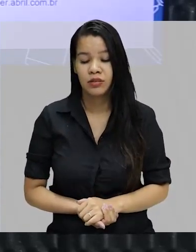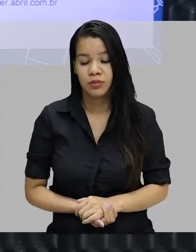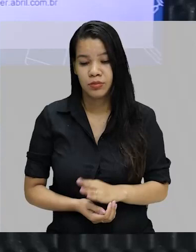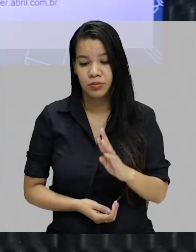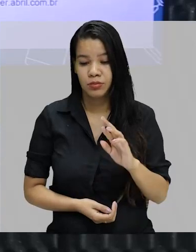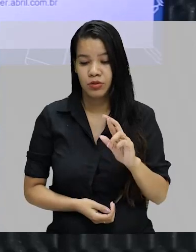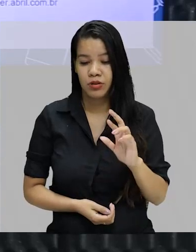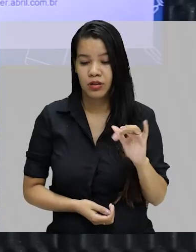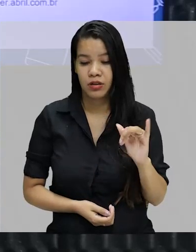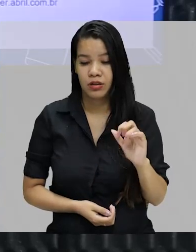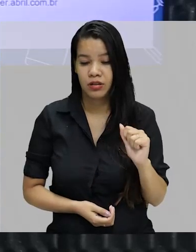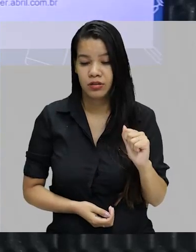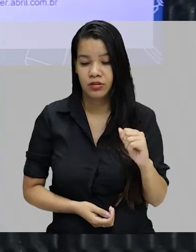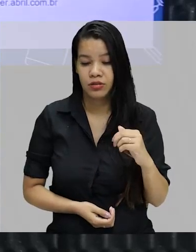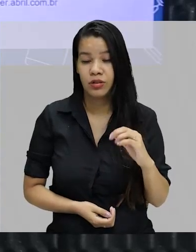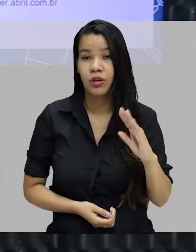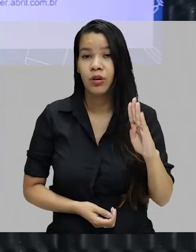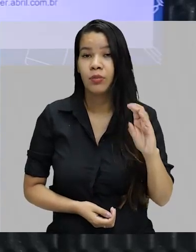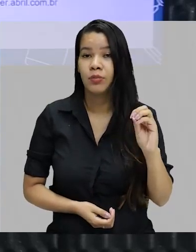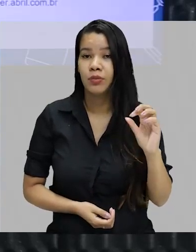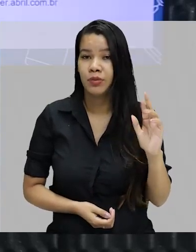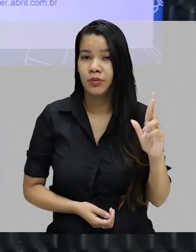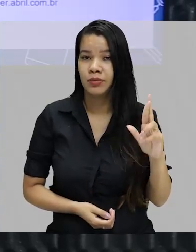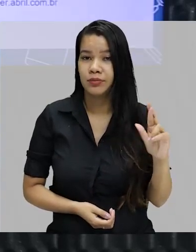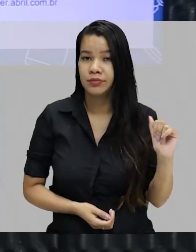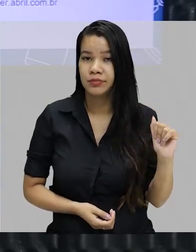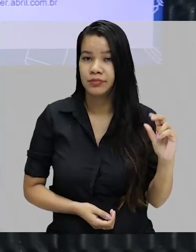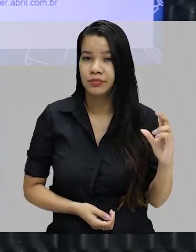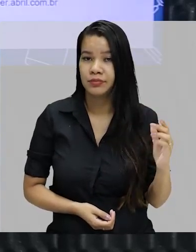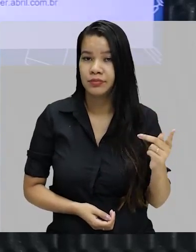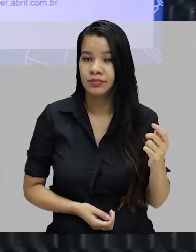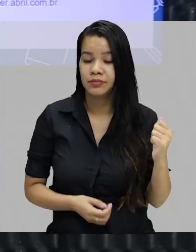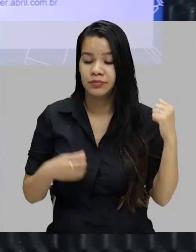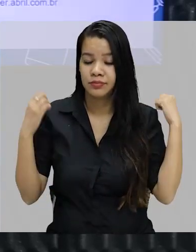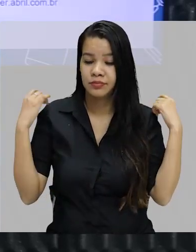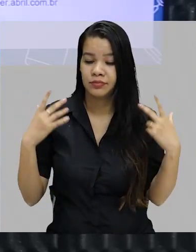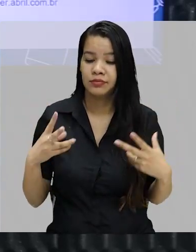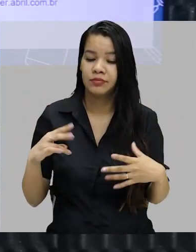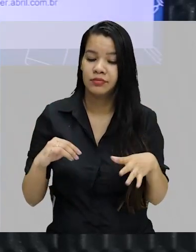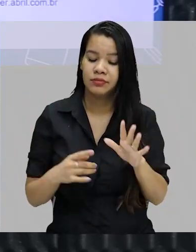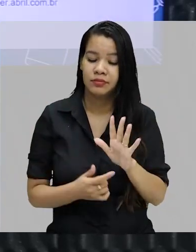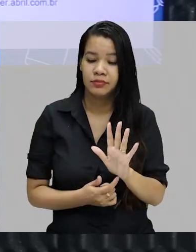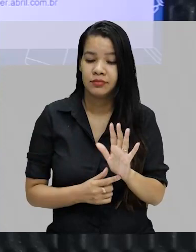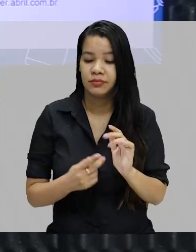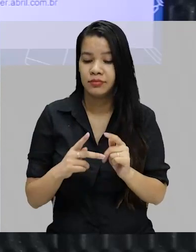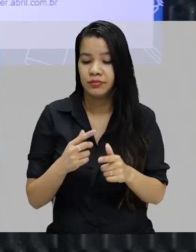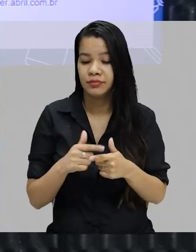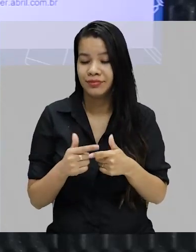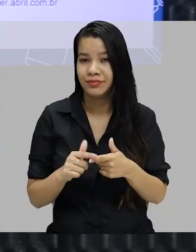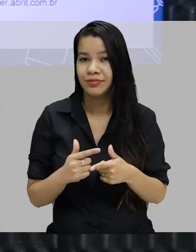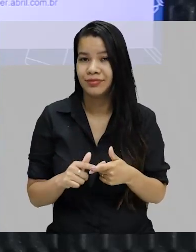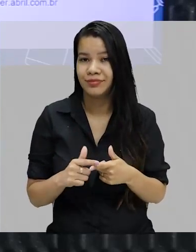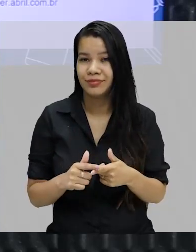natural, ele tem esse problema, né? Ela vai apresentar esse problema. Vai se tornar quebradiça em dias